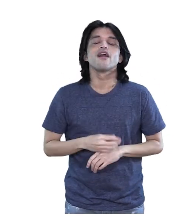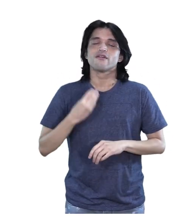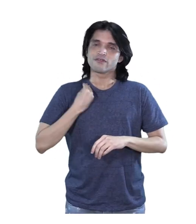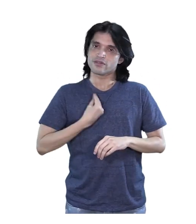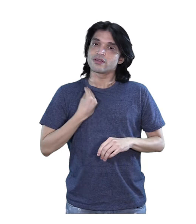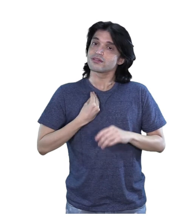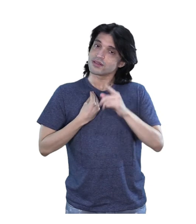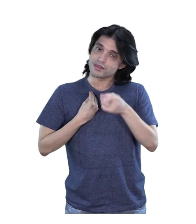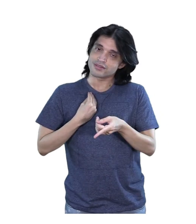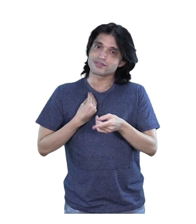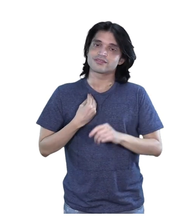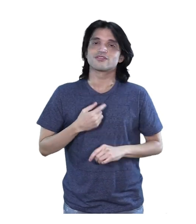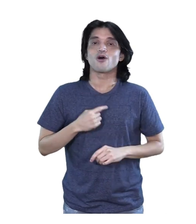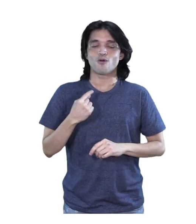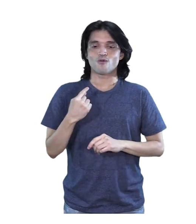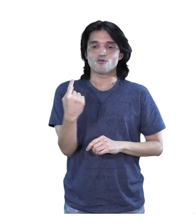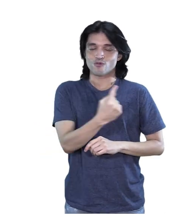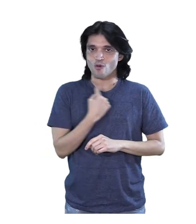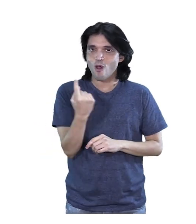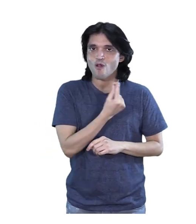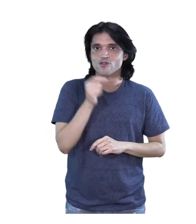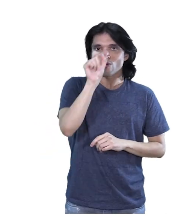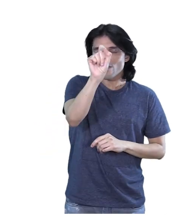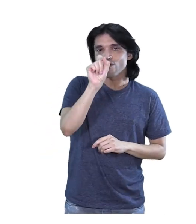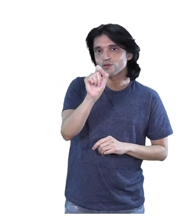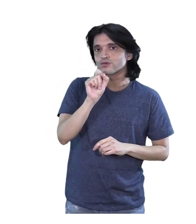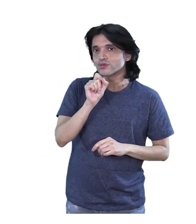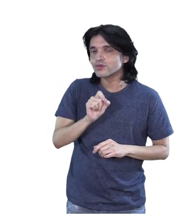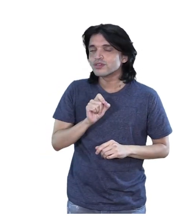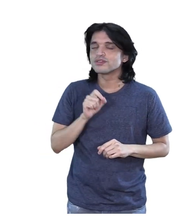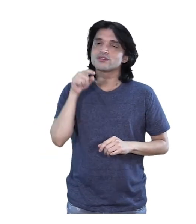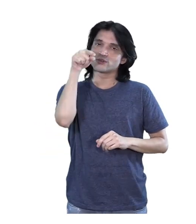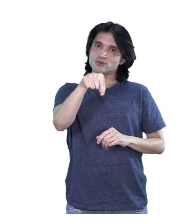os pontos. E isso faz toda a diferença. Até a próxima!